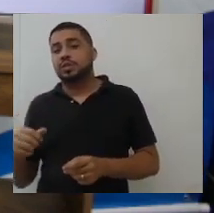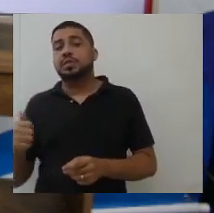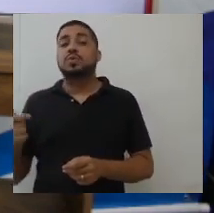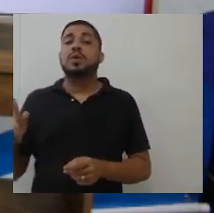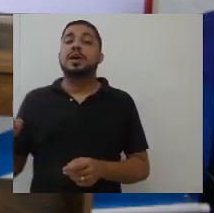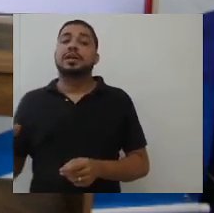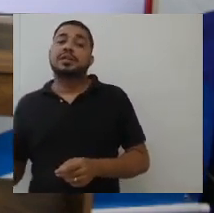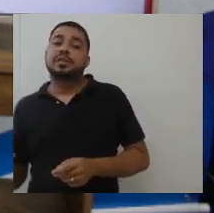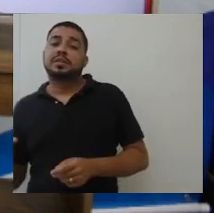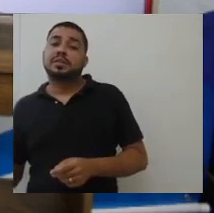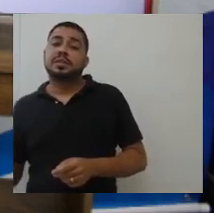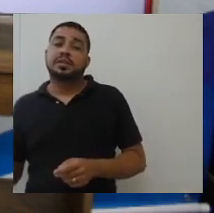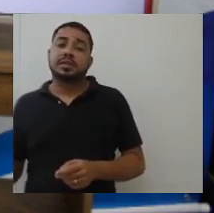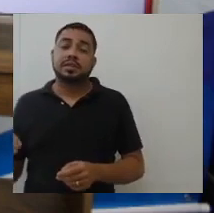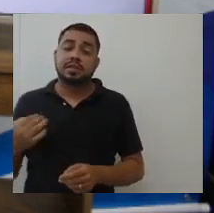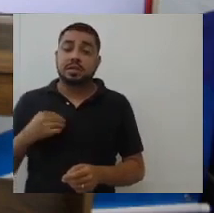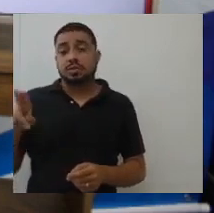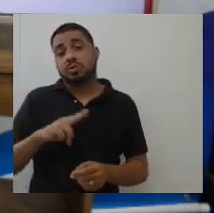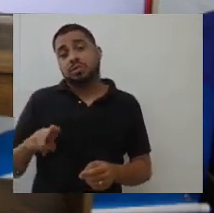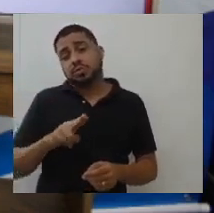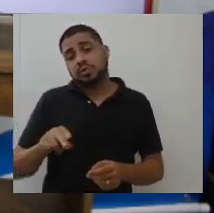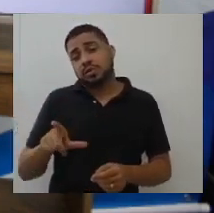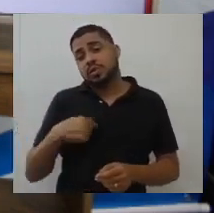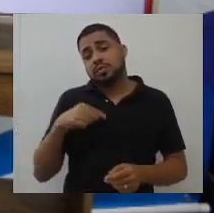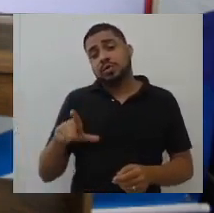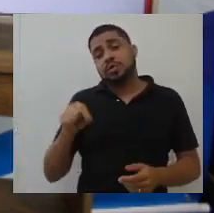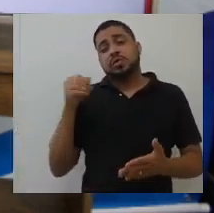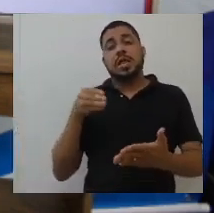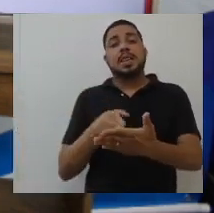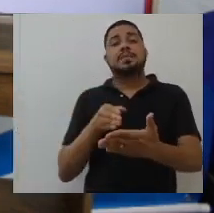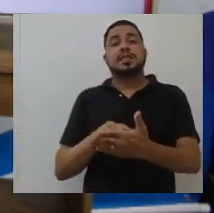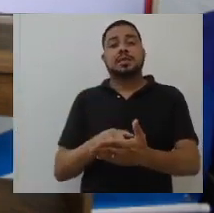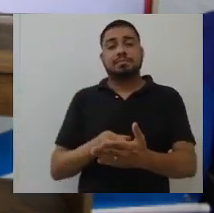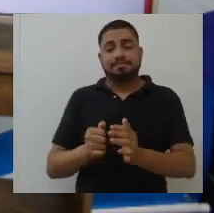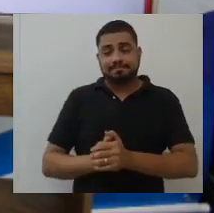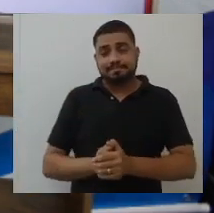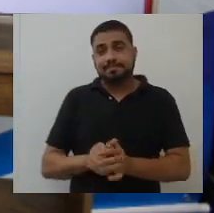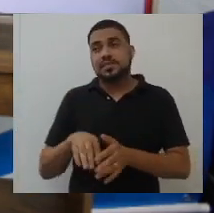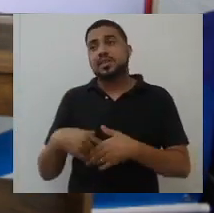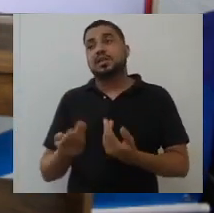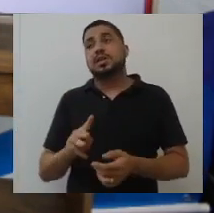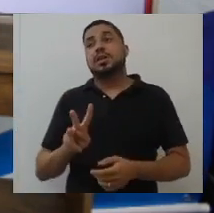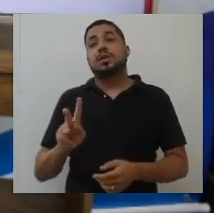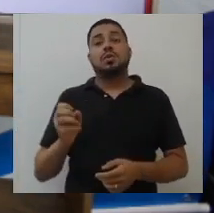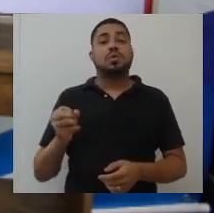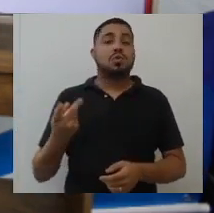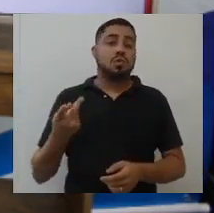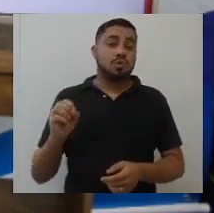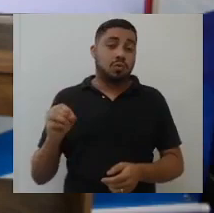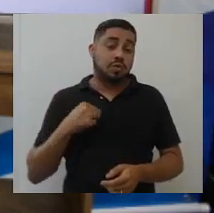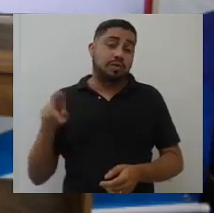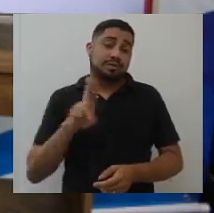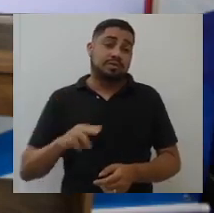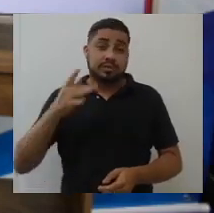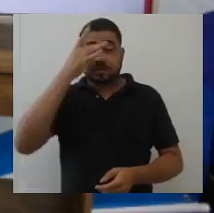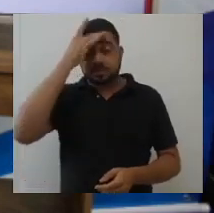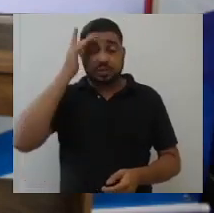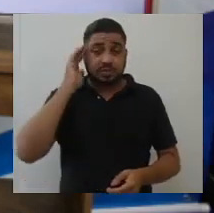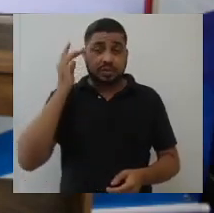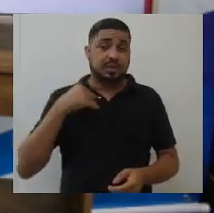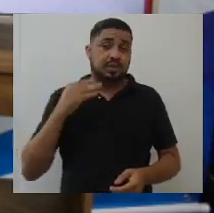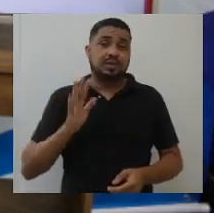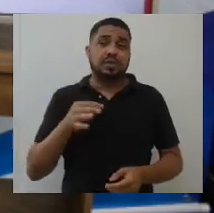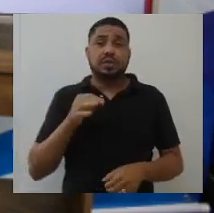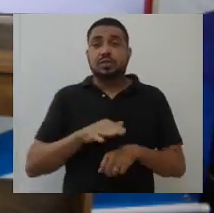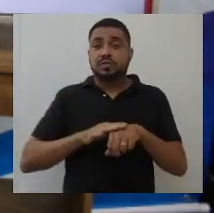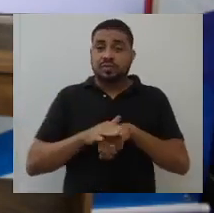gonna take? Tá, eu utilizo o which porque eu dei uma escolha limitada ali para o Bento. Já o who eu utilizo para pessoas, e eu até comentei com vocês no